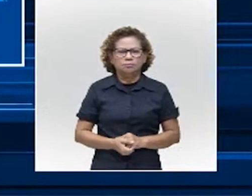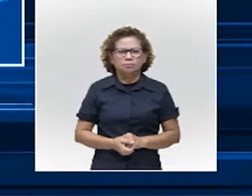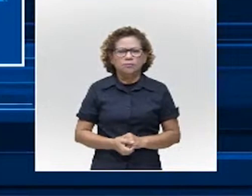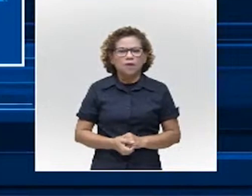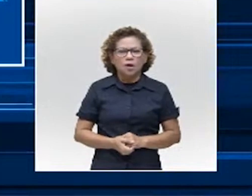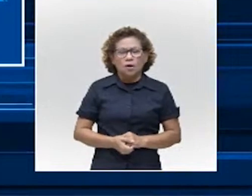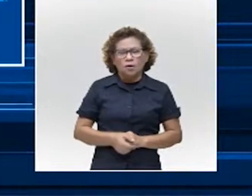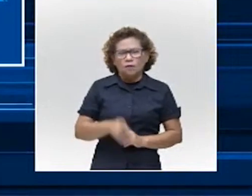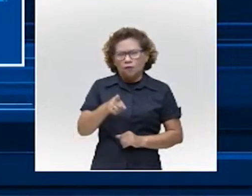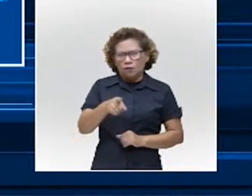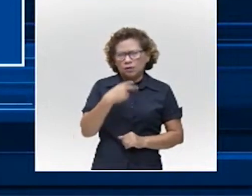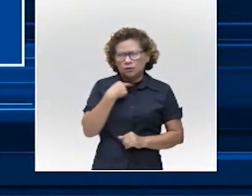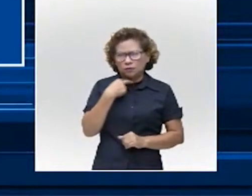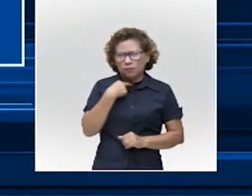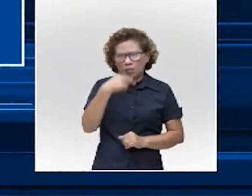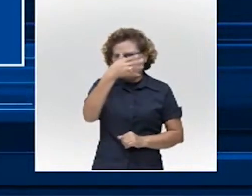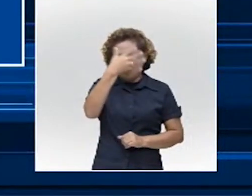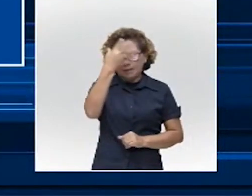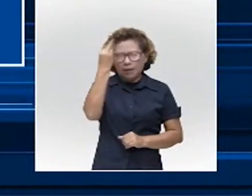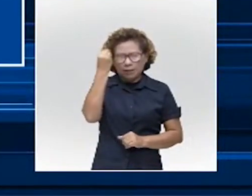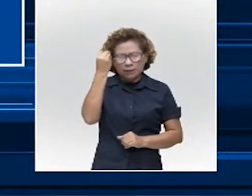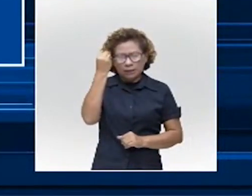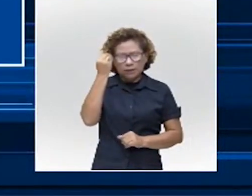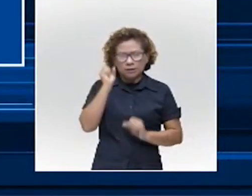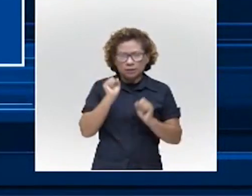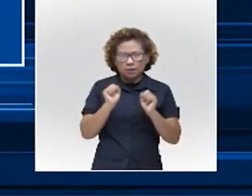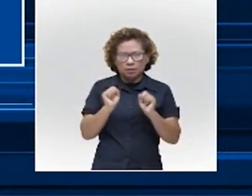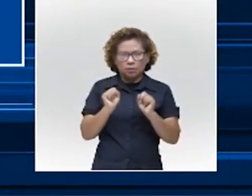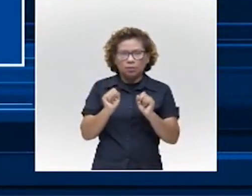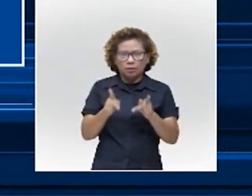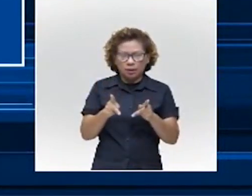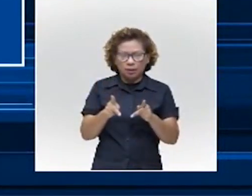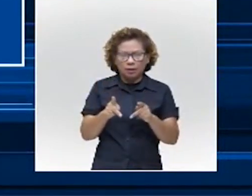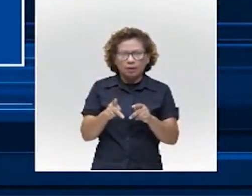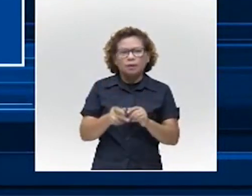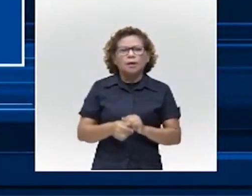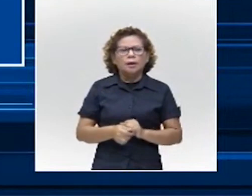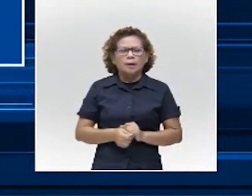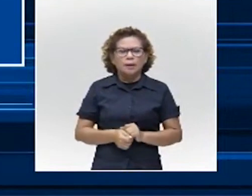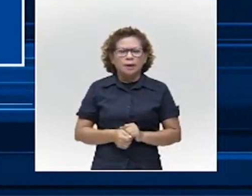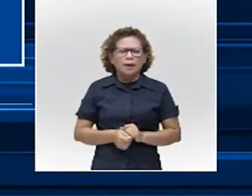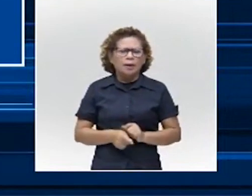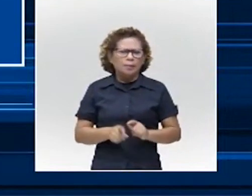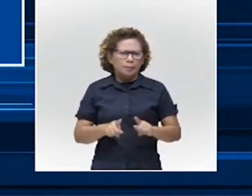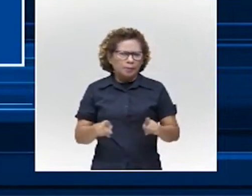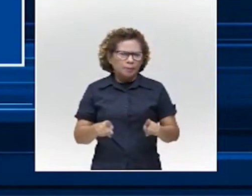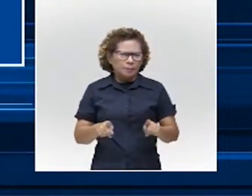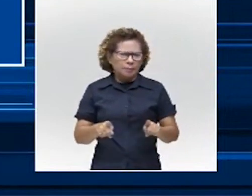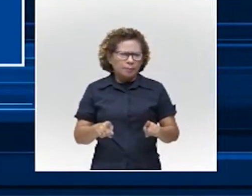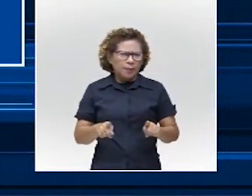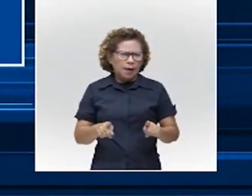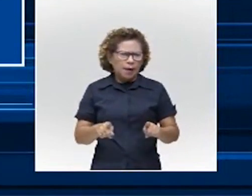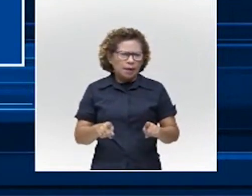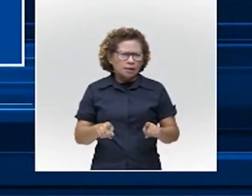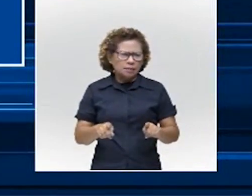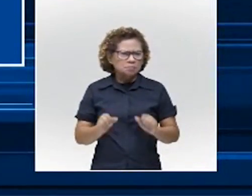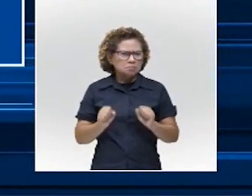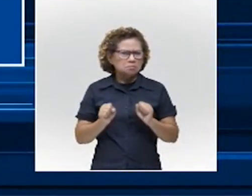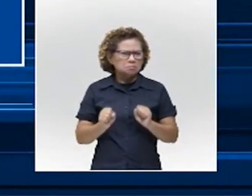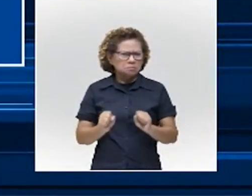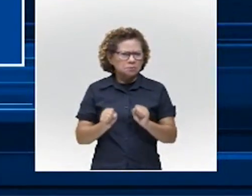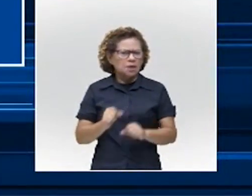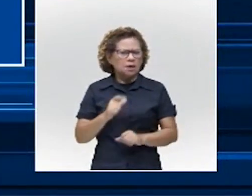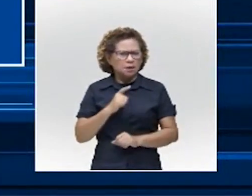Bom, mas como nós podemos obter, então, uma fração equivalente? Então, esse é o nosso comando, é o que